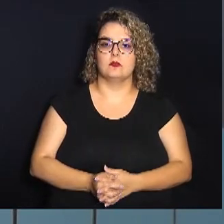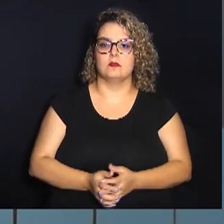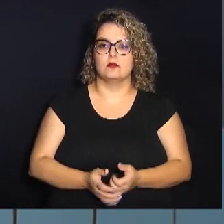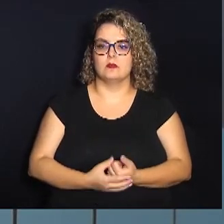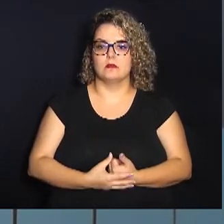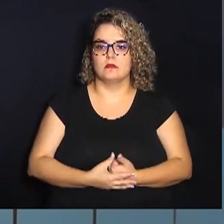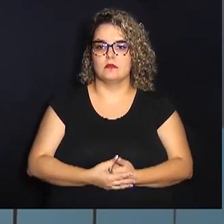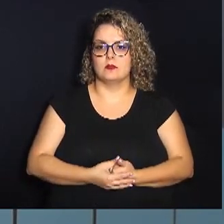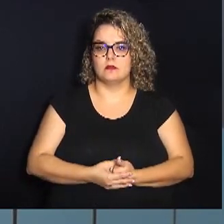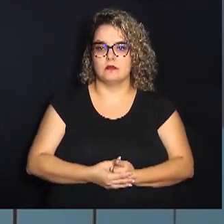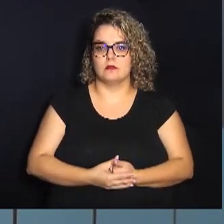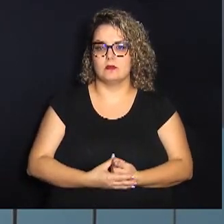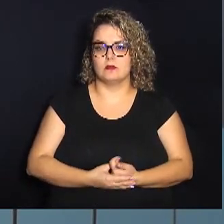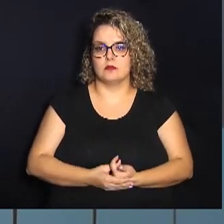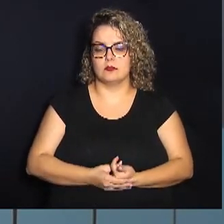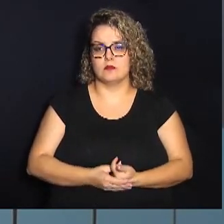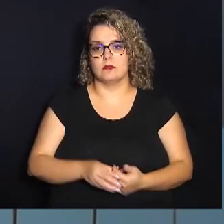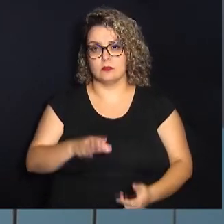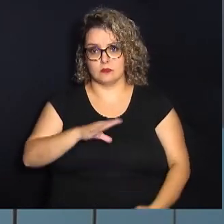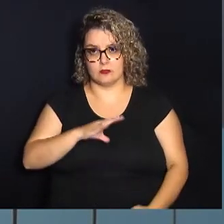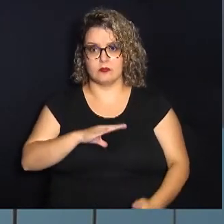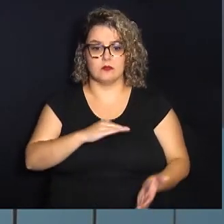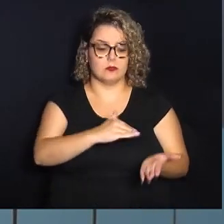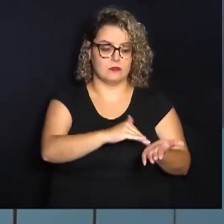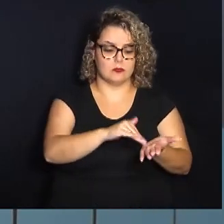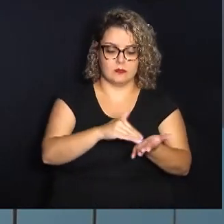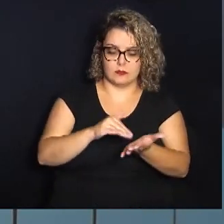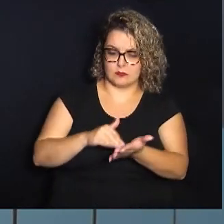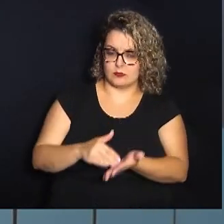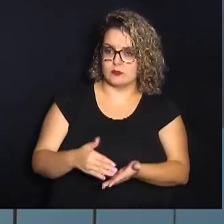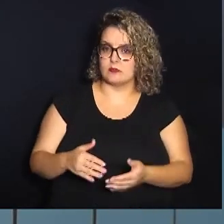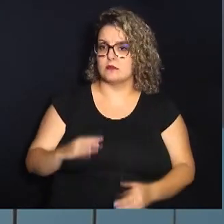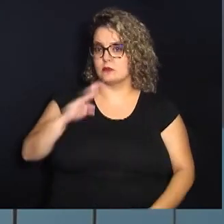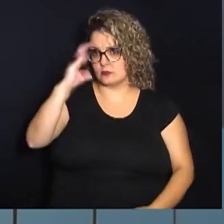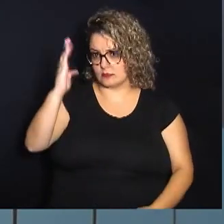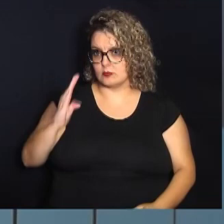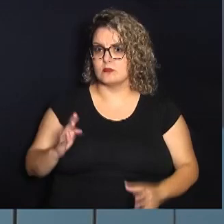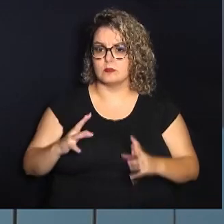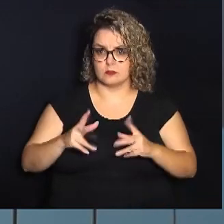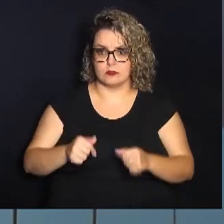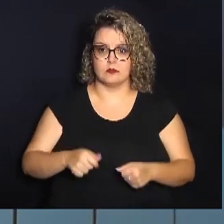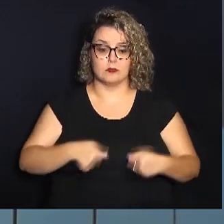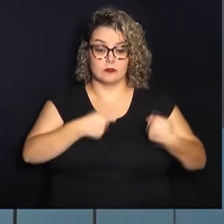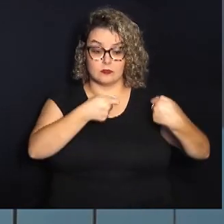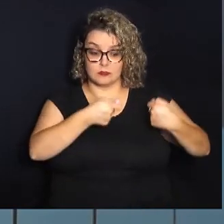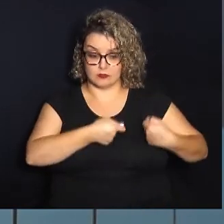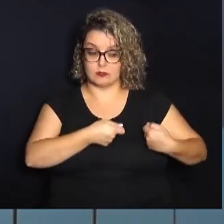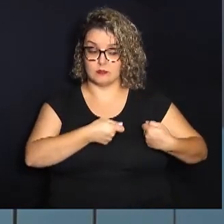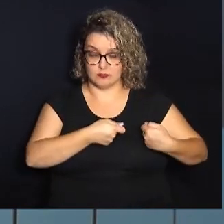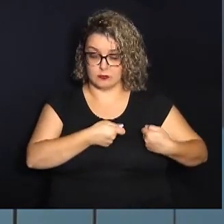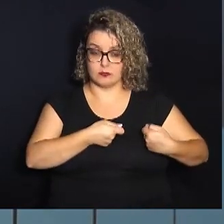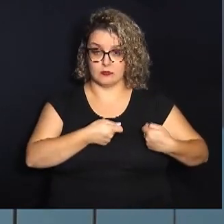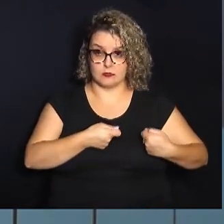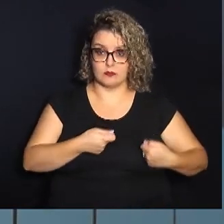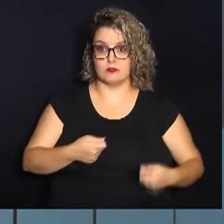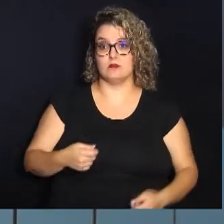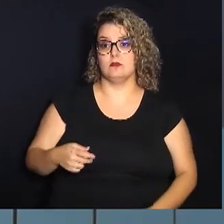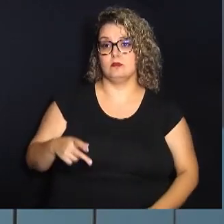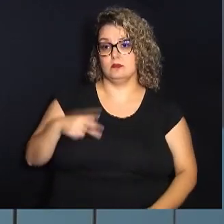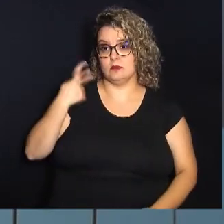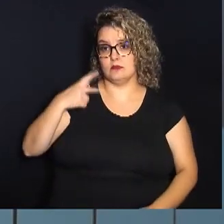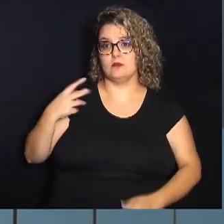Como os municípios, as secretarias atuais no Brasil como um todo apostam muito numa política de terceirização,